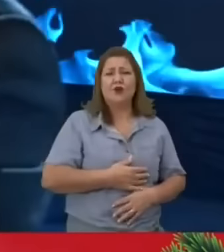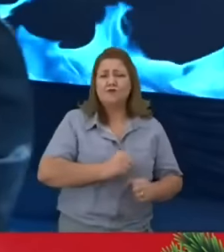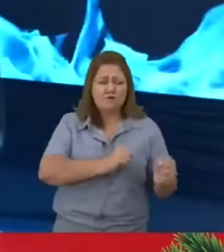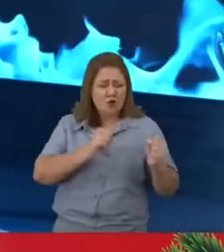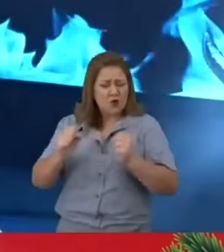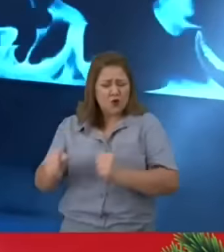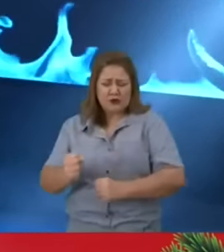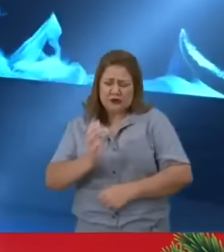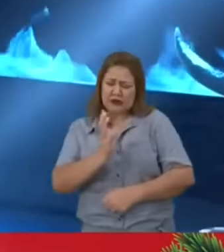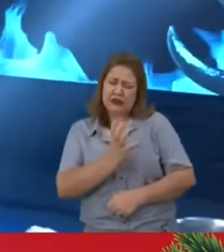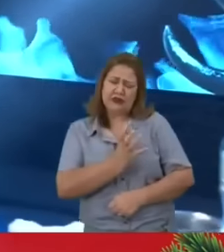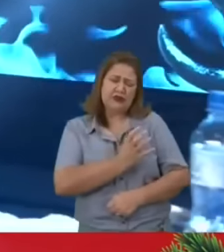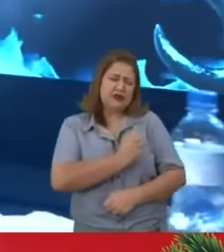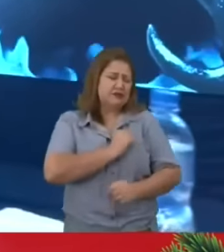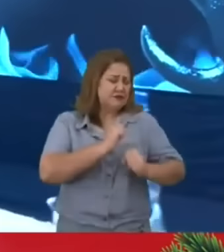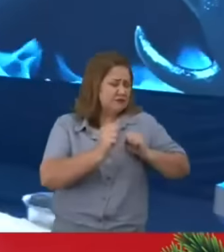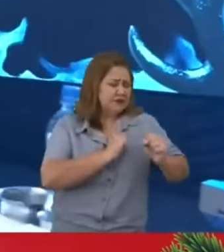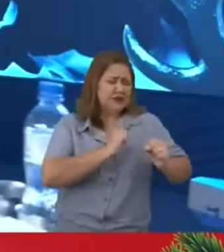Tá lindo.